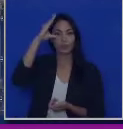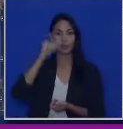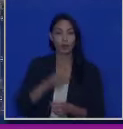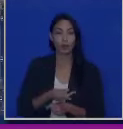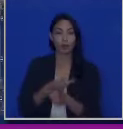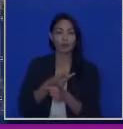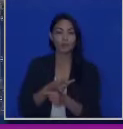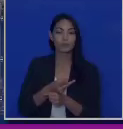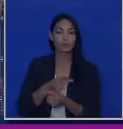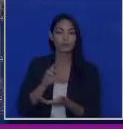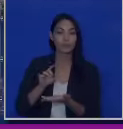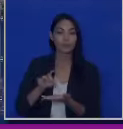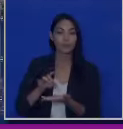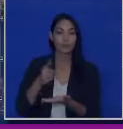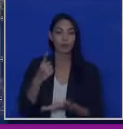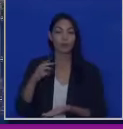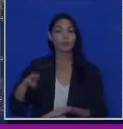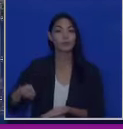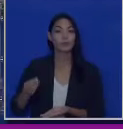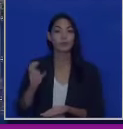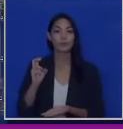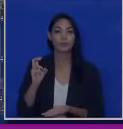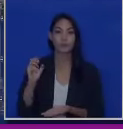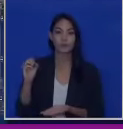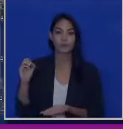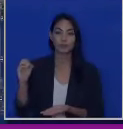noite, prêmio estimado da Loto Fácil de